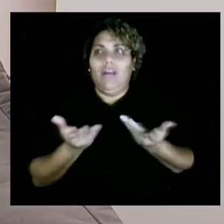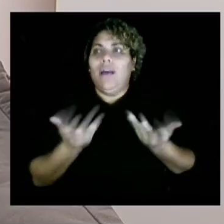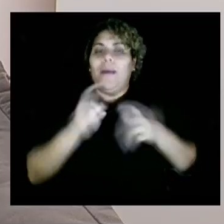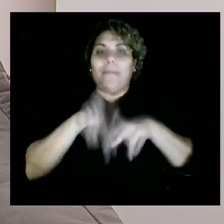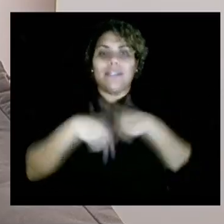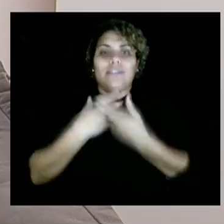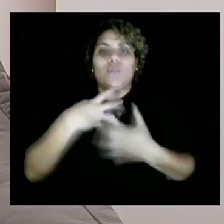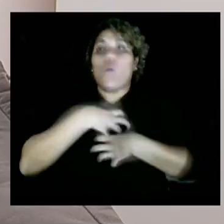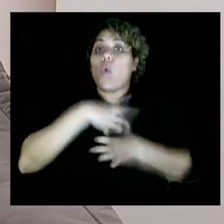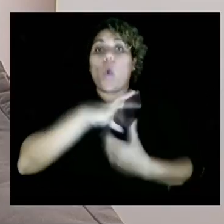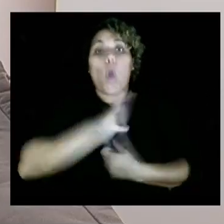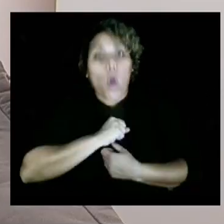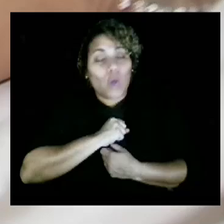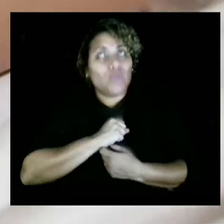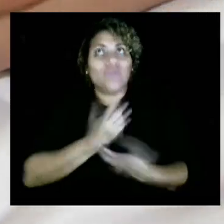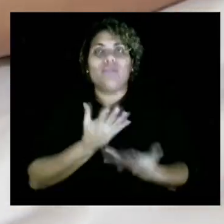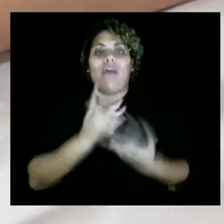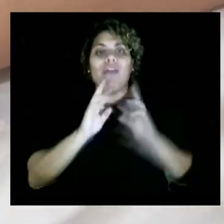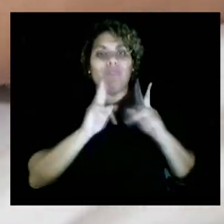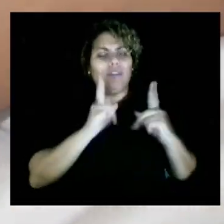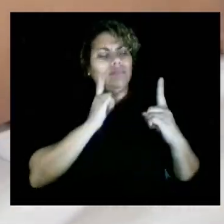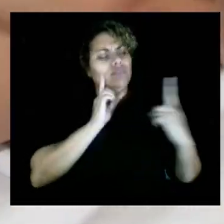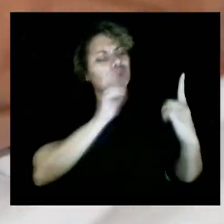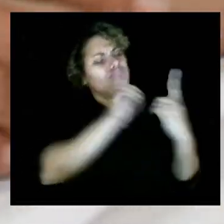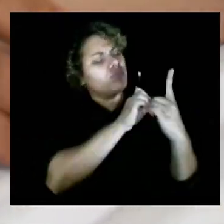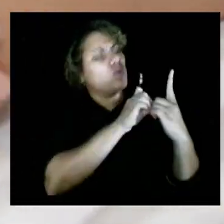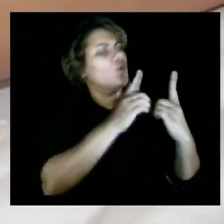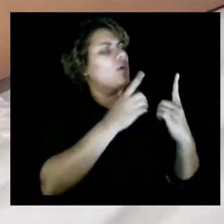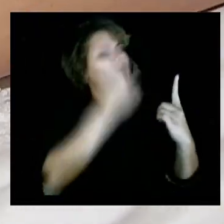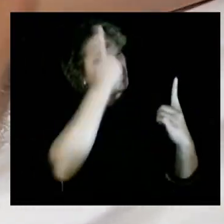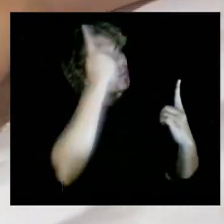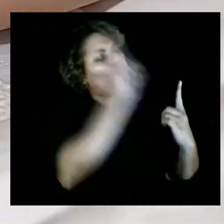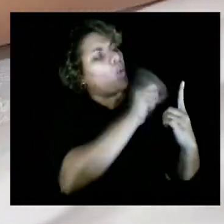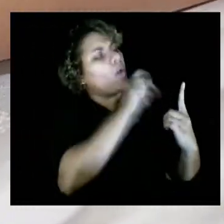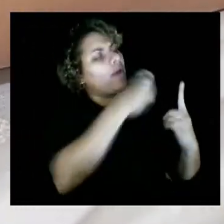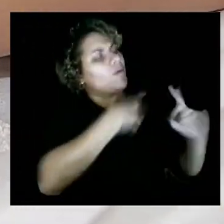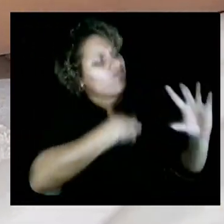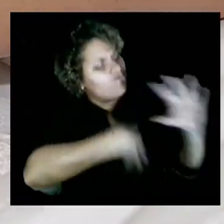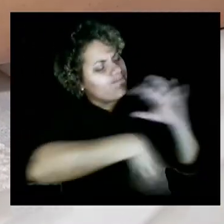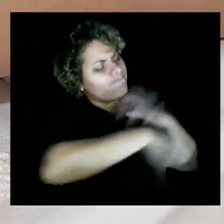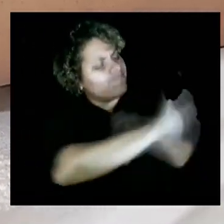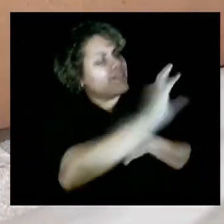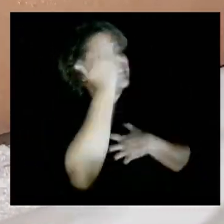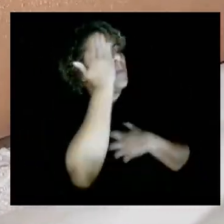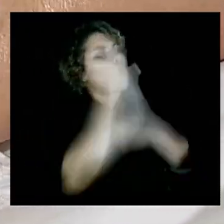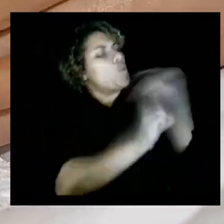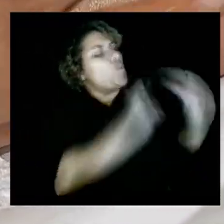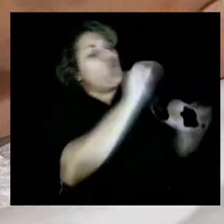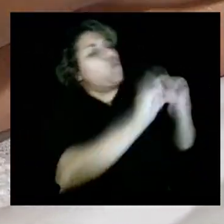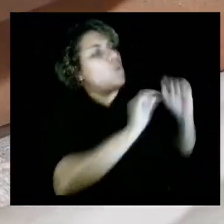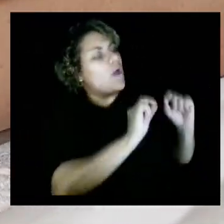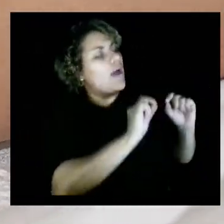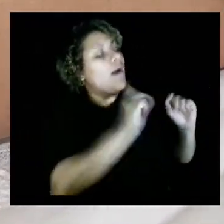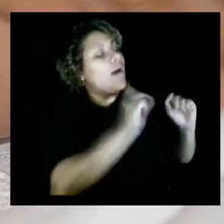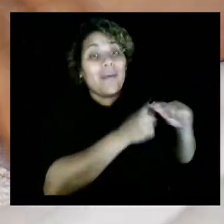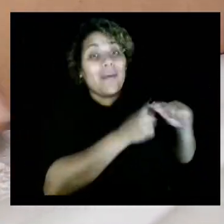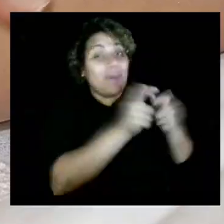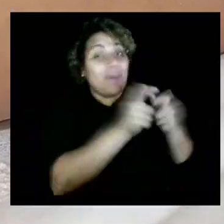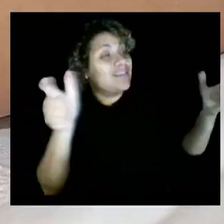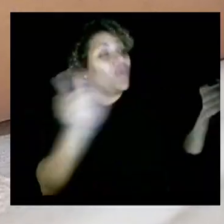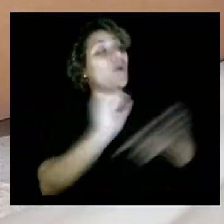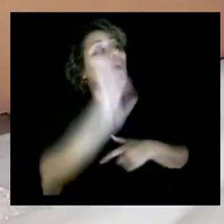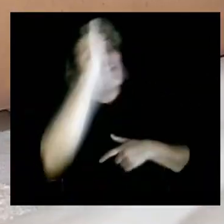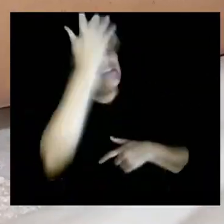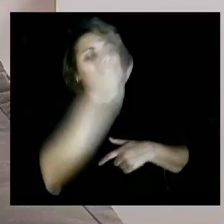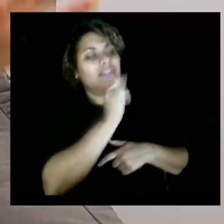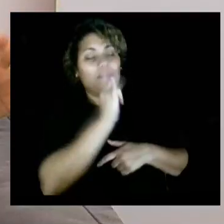de você entender o que ela está sentindo, o que ela está passando. Por quê? A maioria das vezes as pessoas chegam e preenchem uma ficha, a